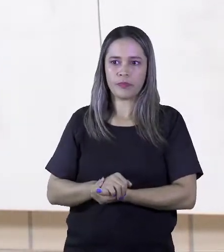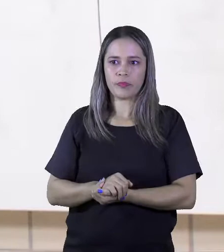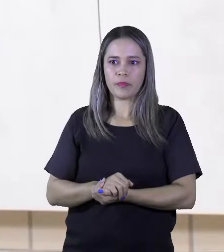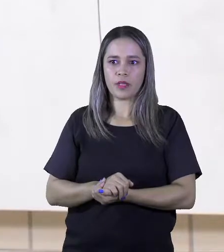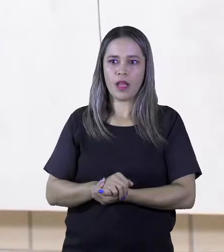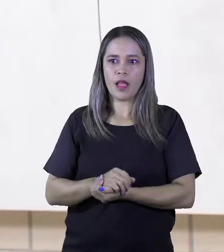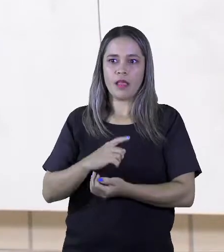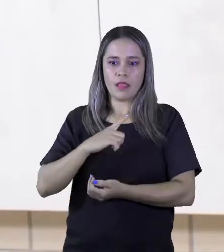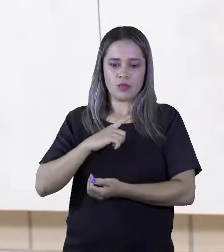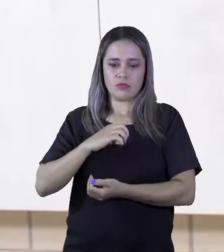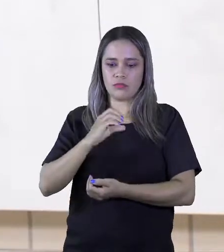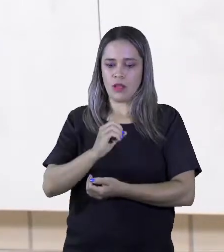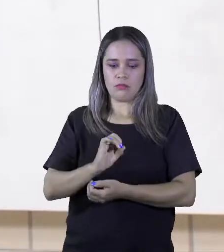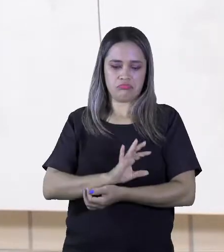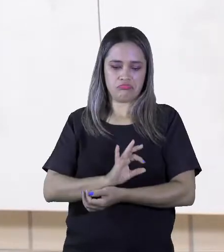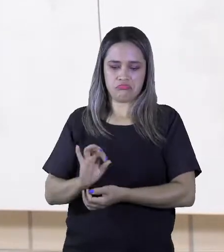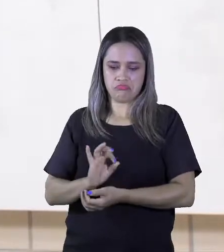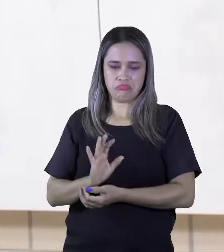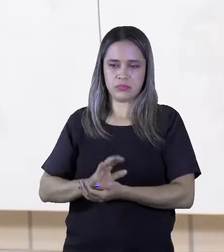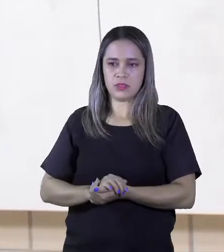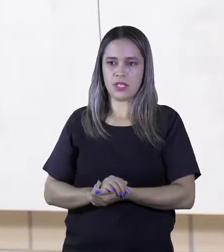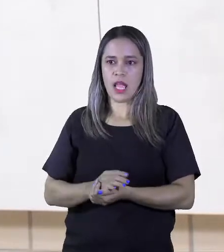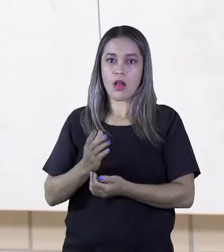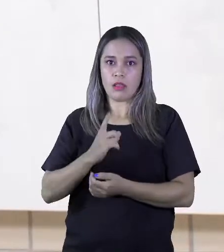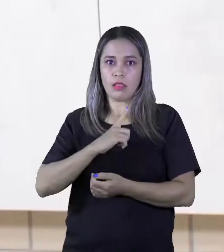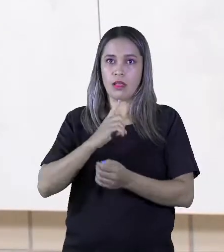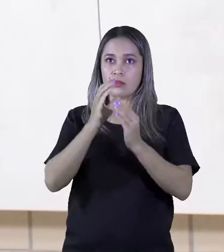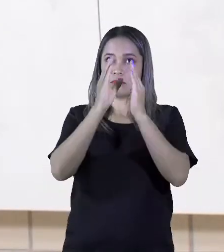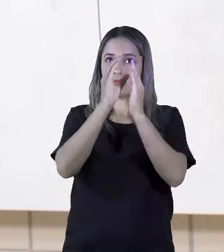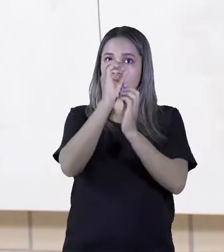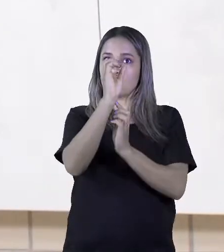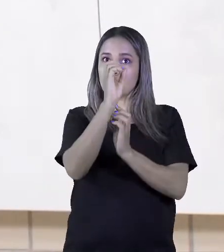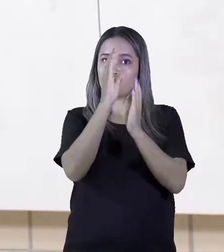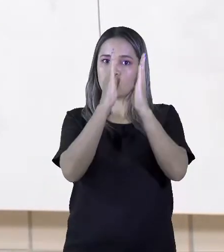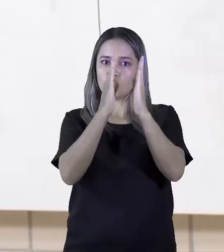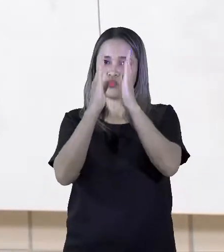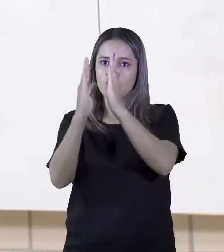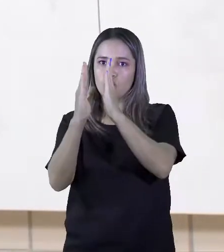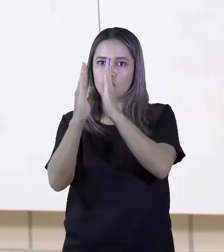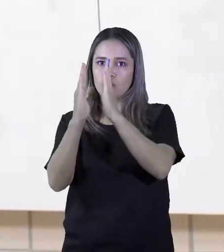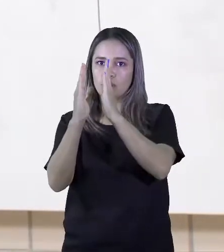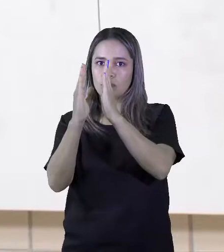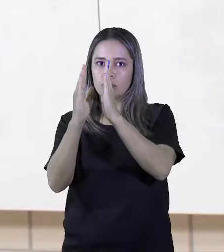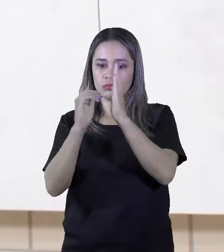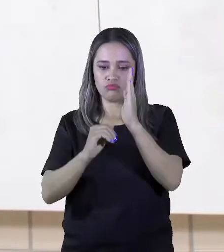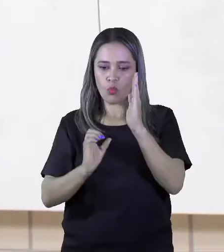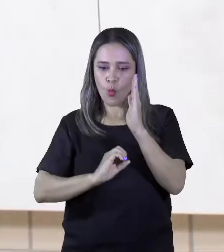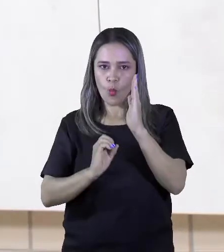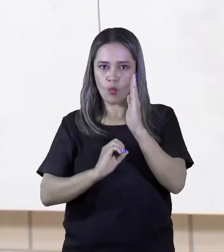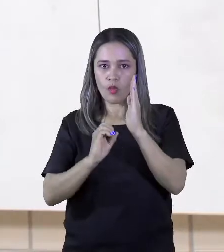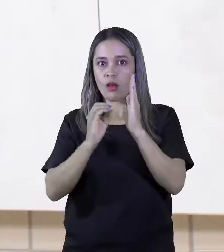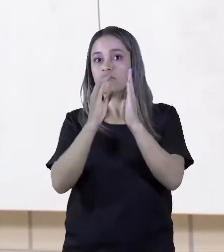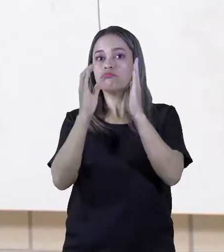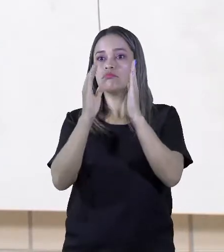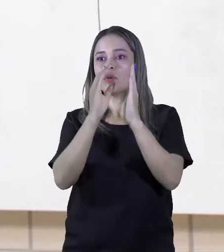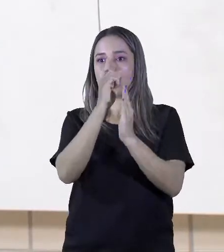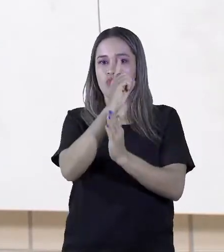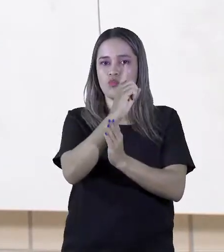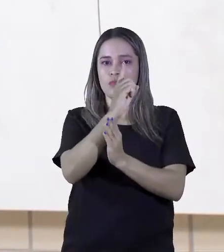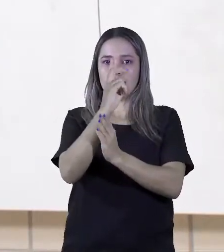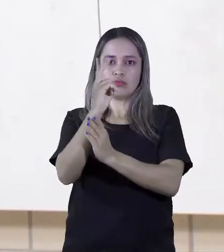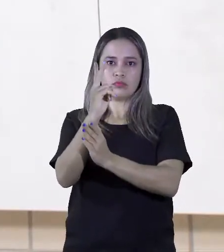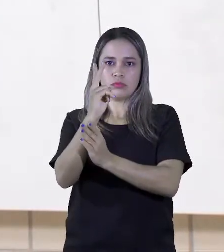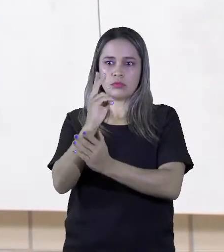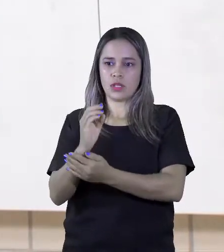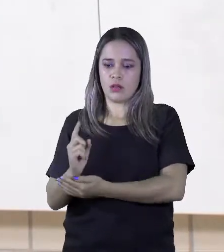Tenho 0 casas depois da vírgula. Duas casas mais nenhuma casa, duas casas. Então, eu vou contar aqui, ó, 1,